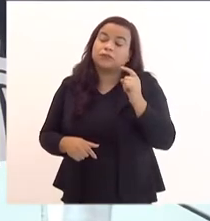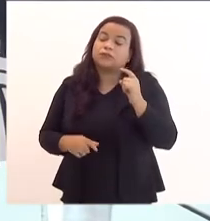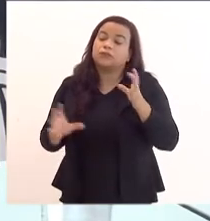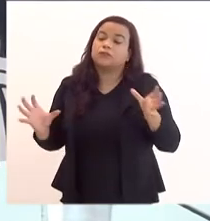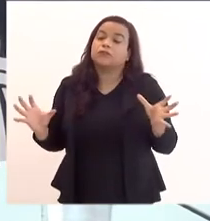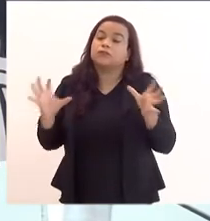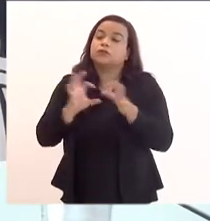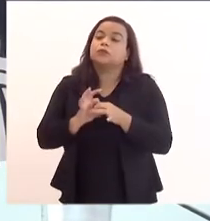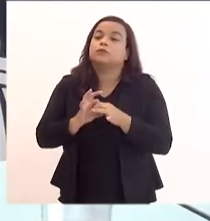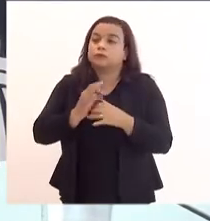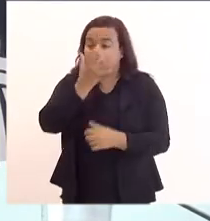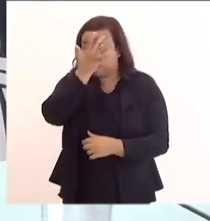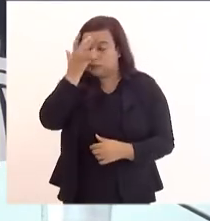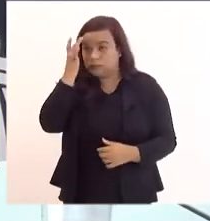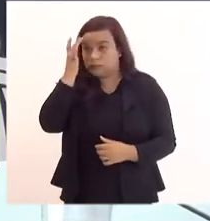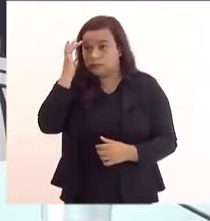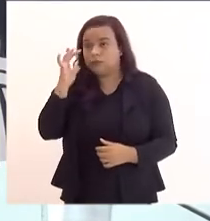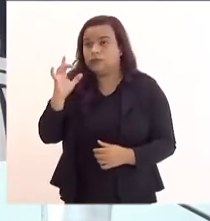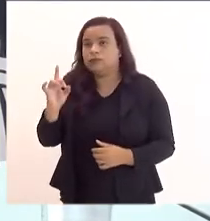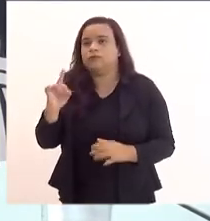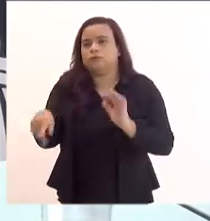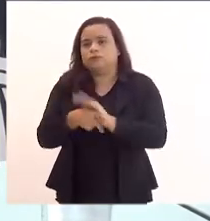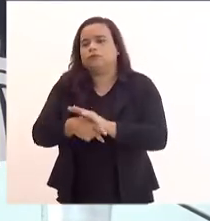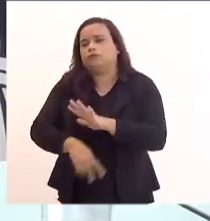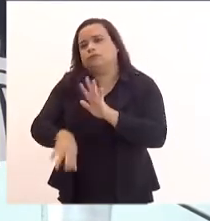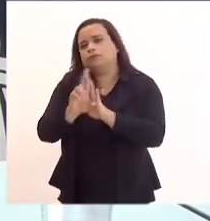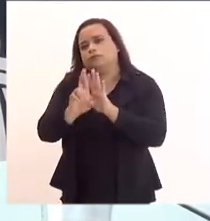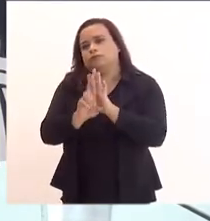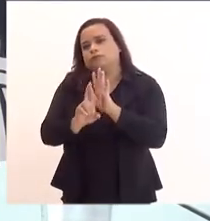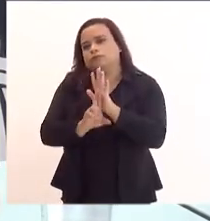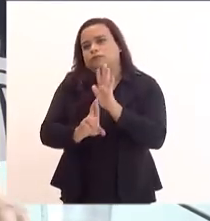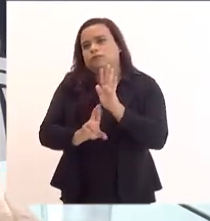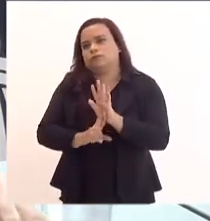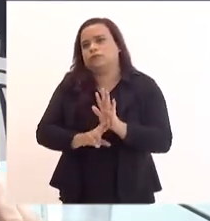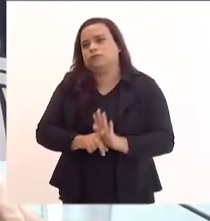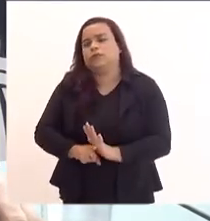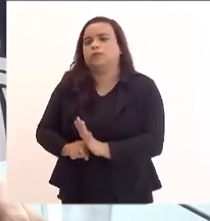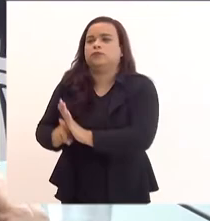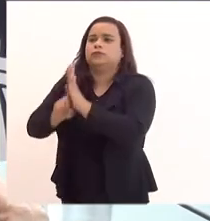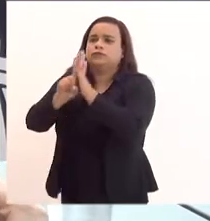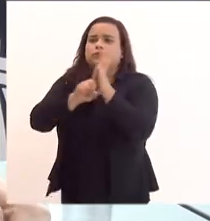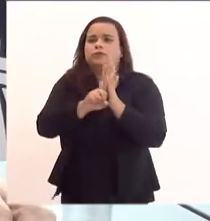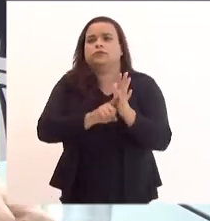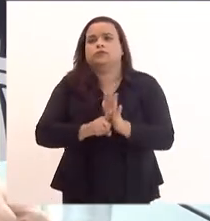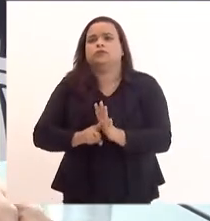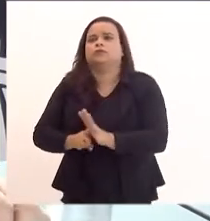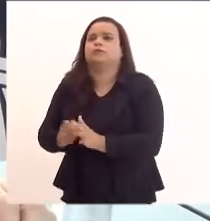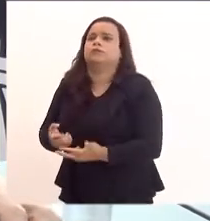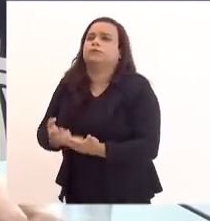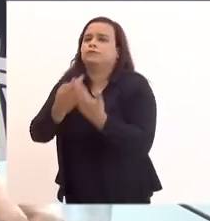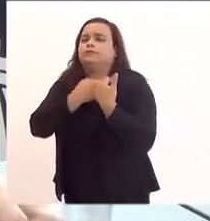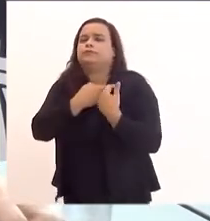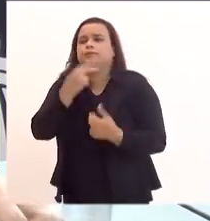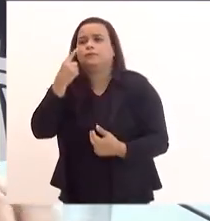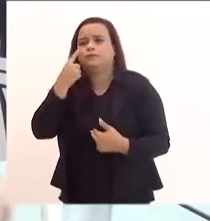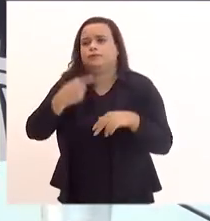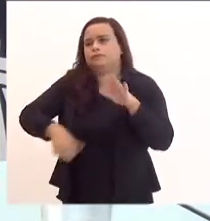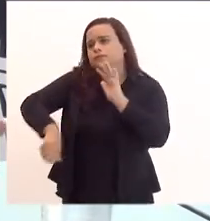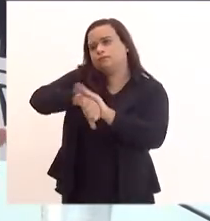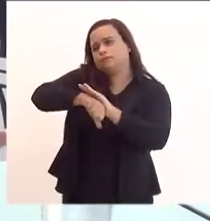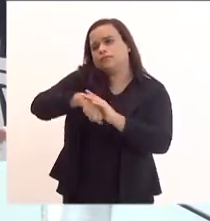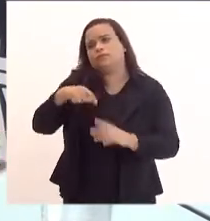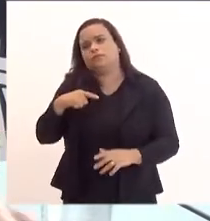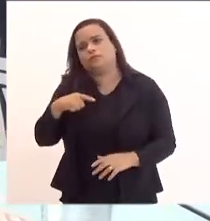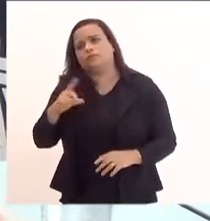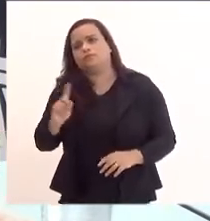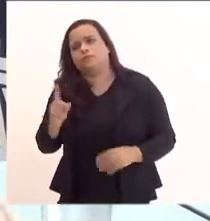incluindo uma pessoa no relatório de examinar a responsabilidade criminal.